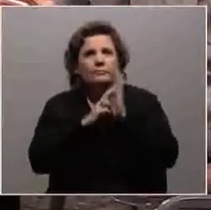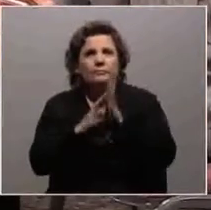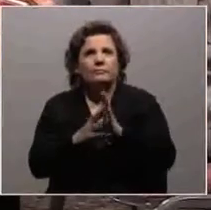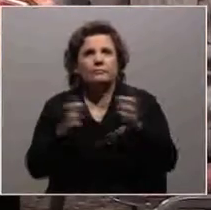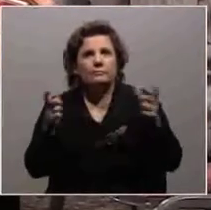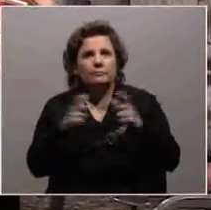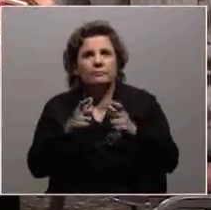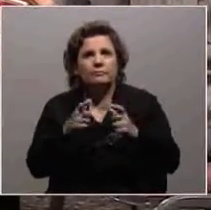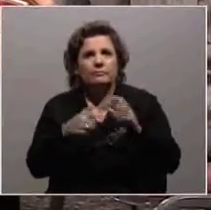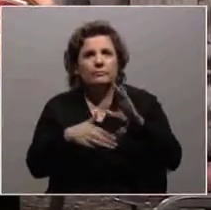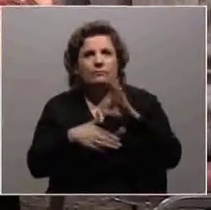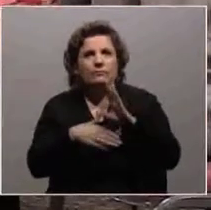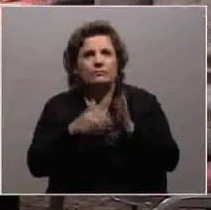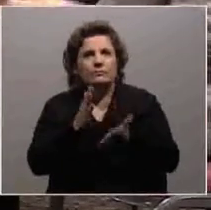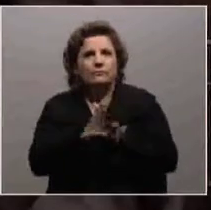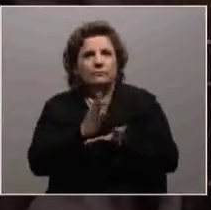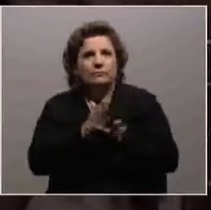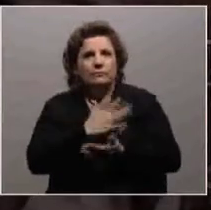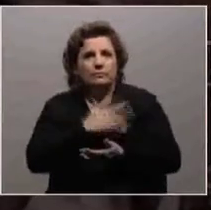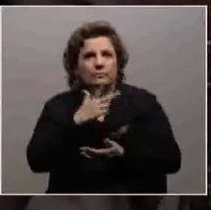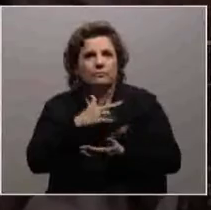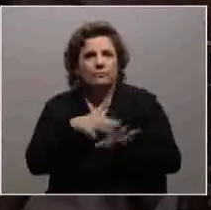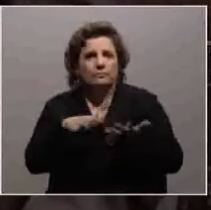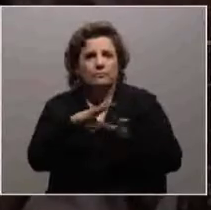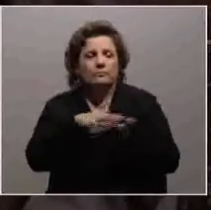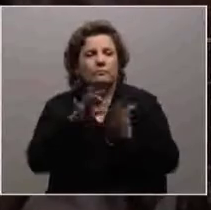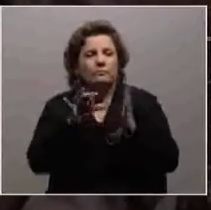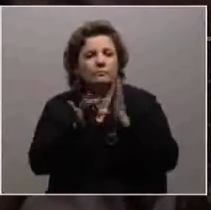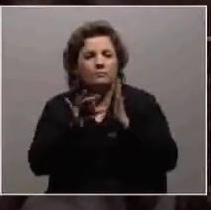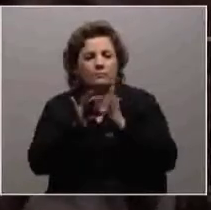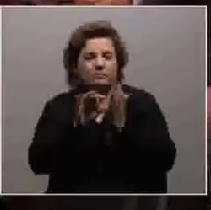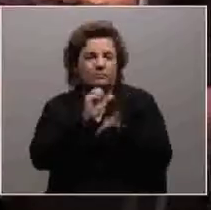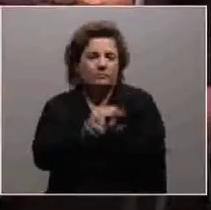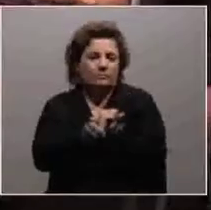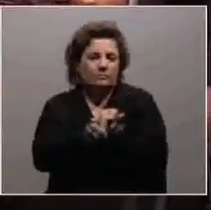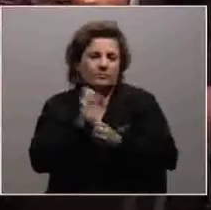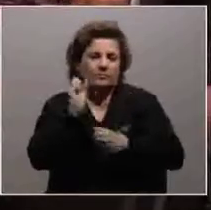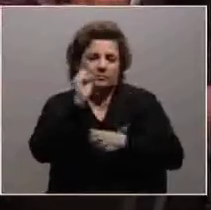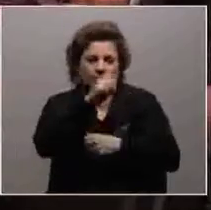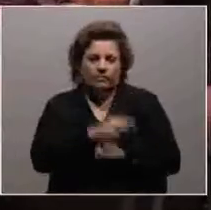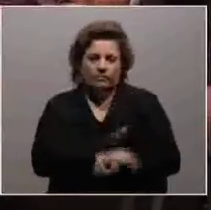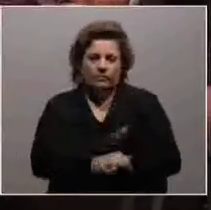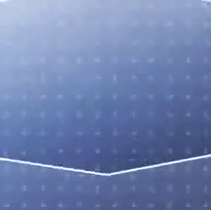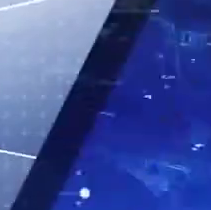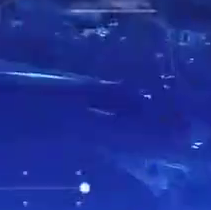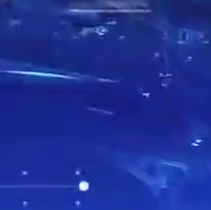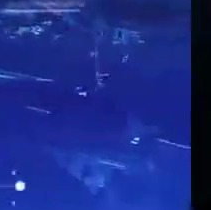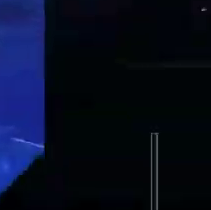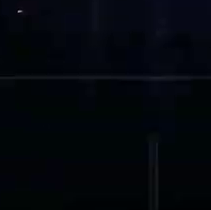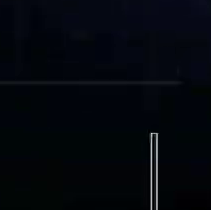comissão interamericana de direitos humanos da situação do sistema carcerário do rio grande do sul